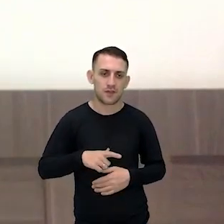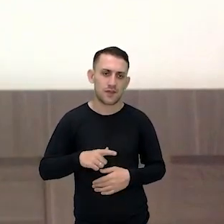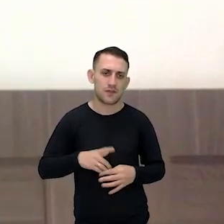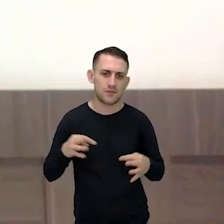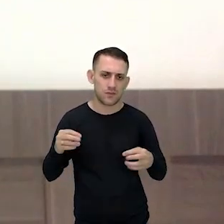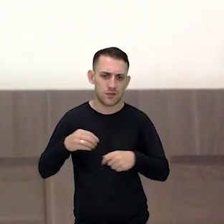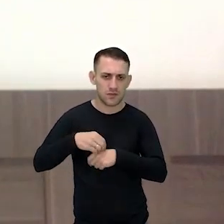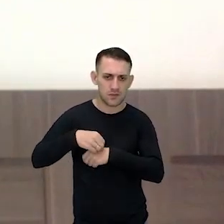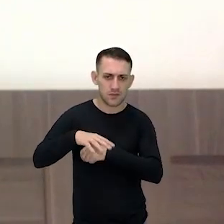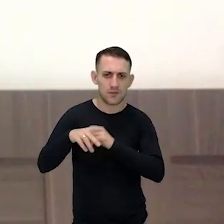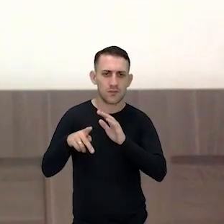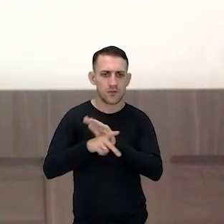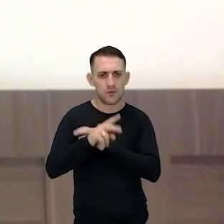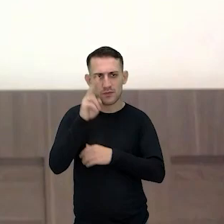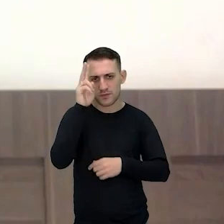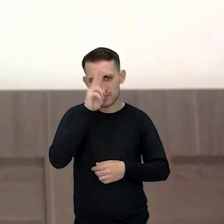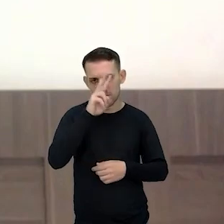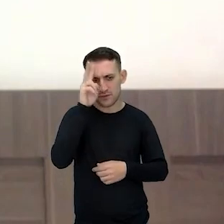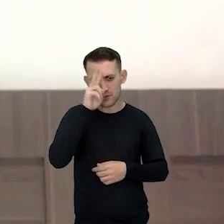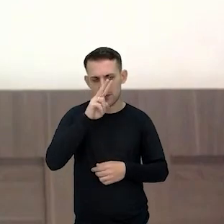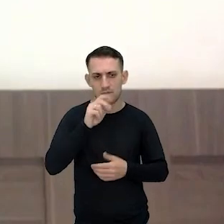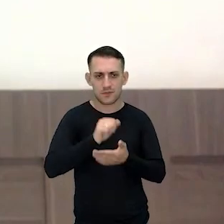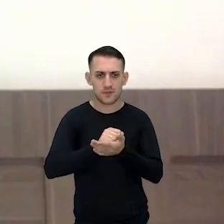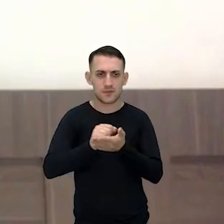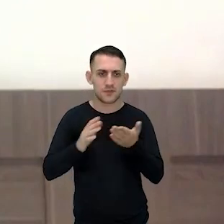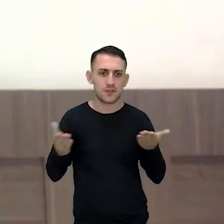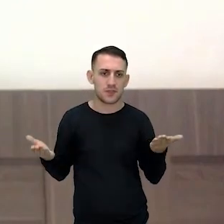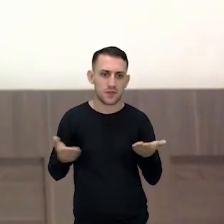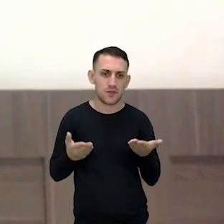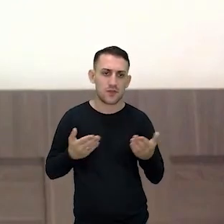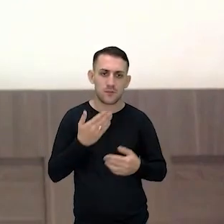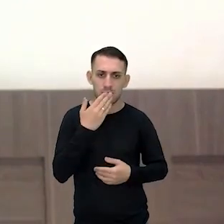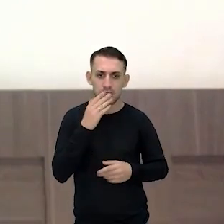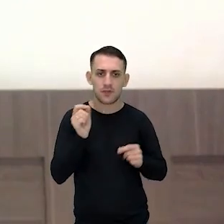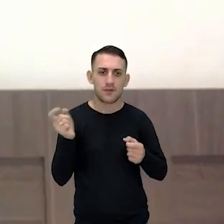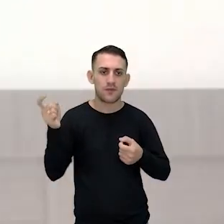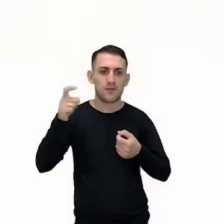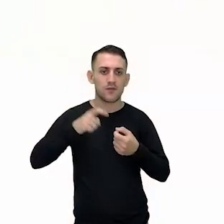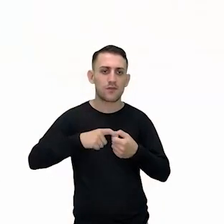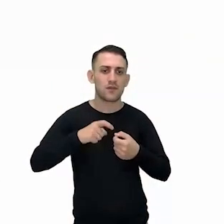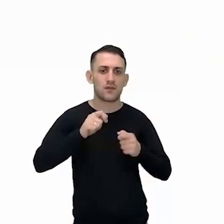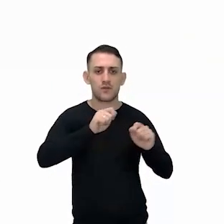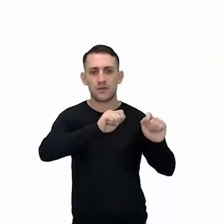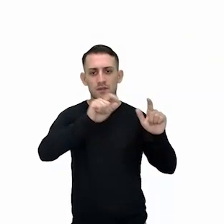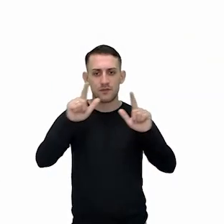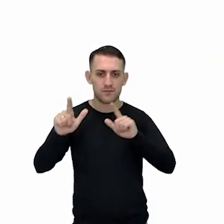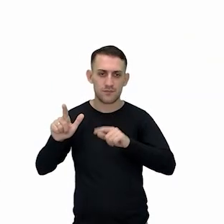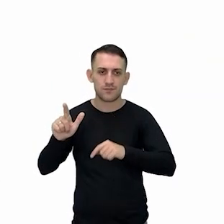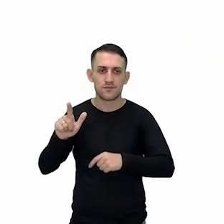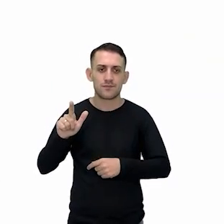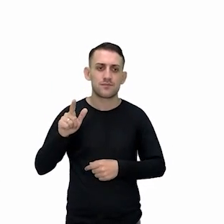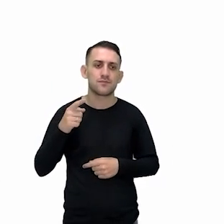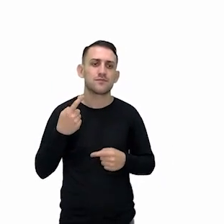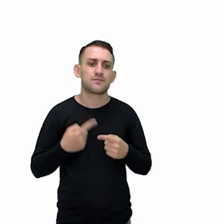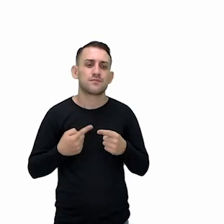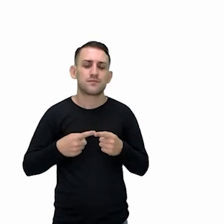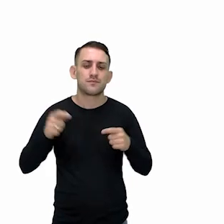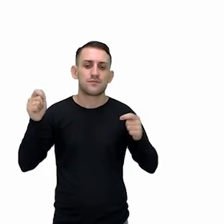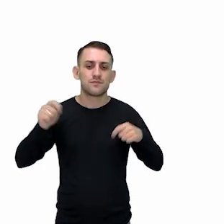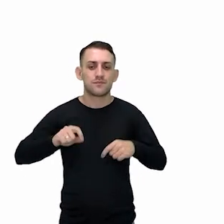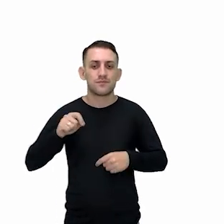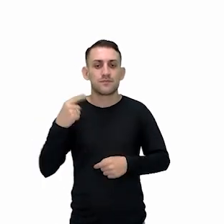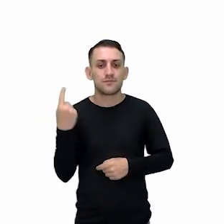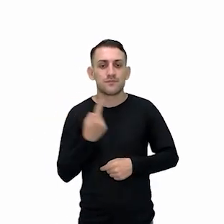sugestão de história e a atividade em mente, agora eu vou pedir para retornar os slides, pois no próximo slide, né, isso,